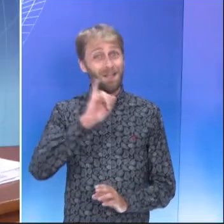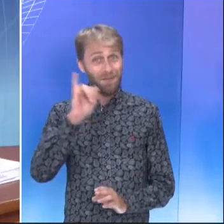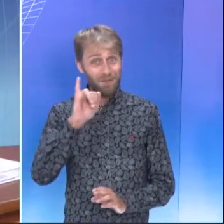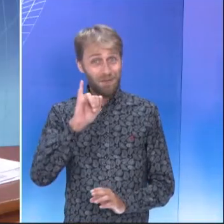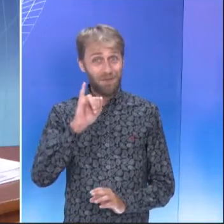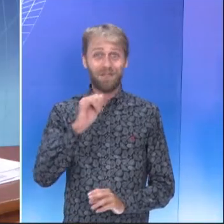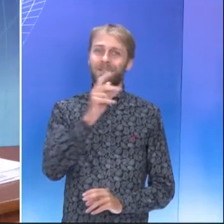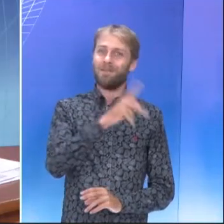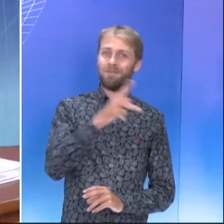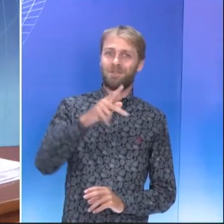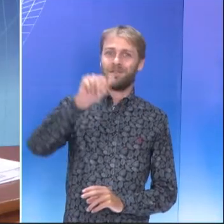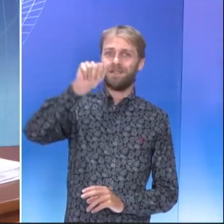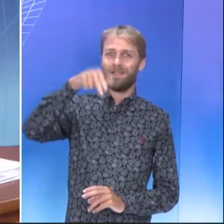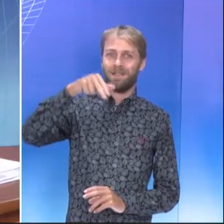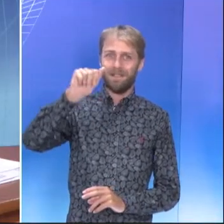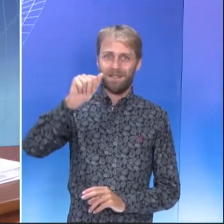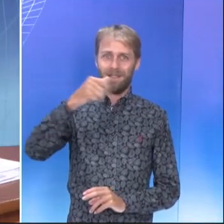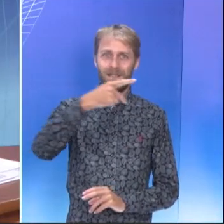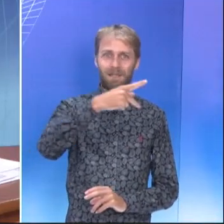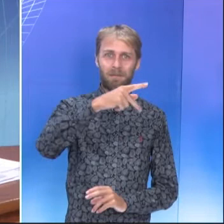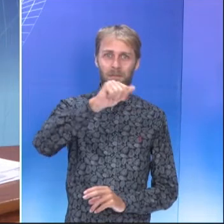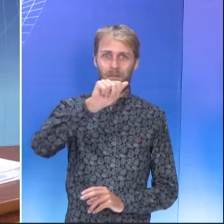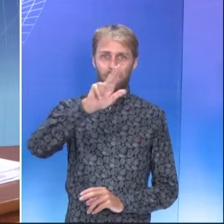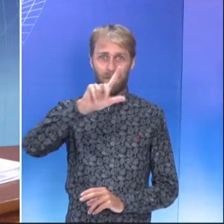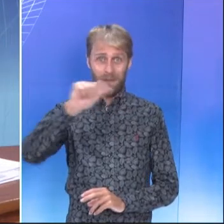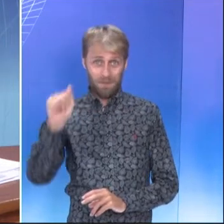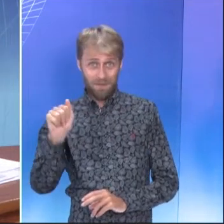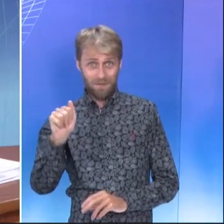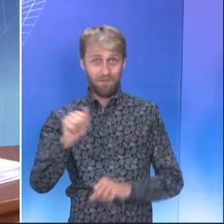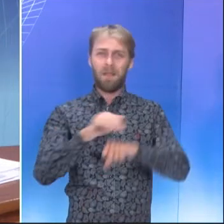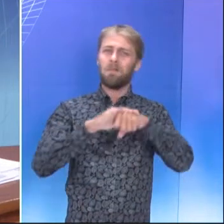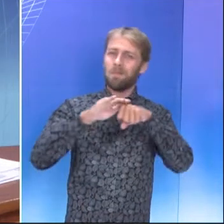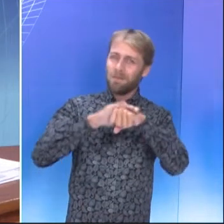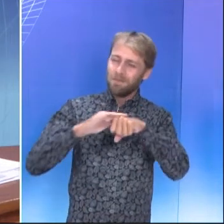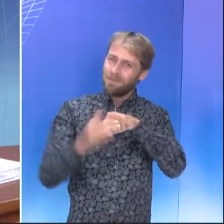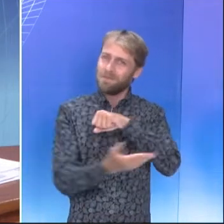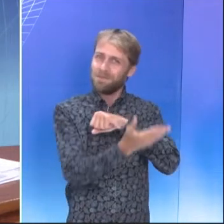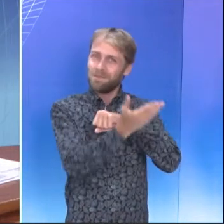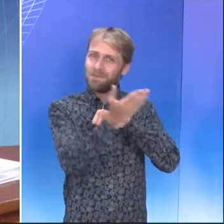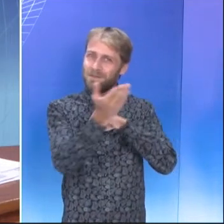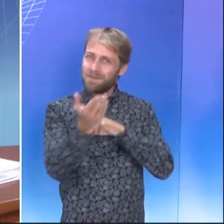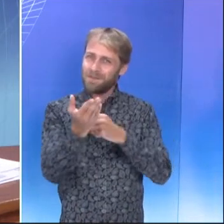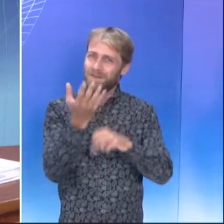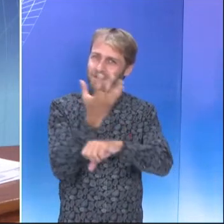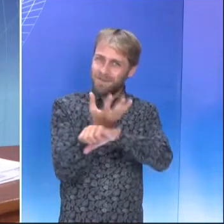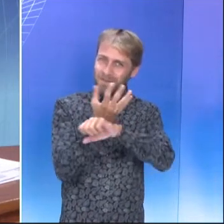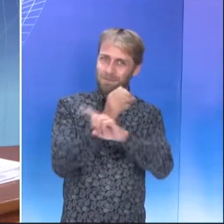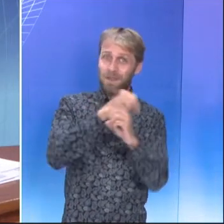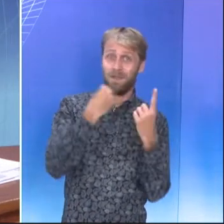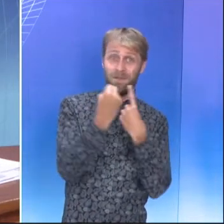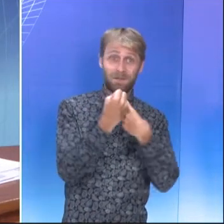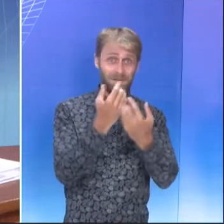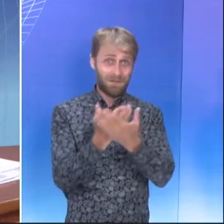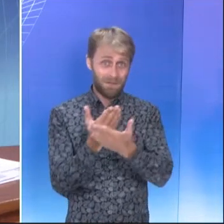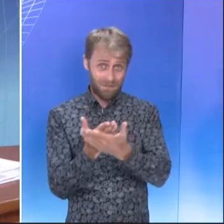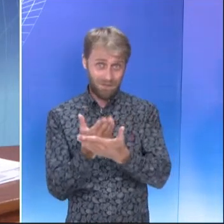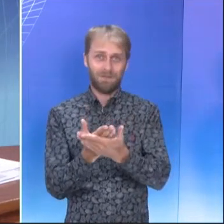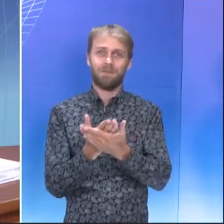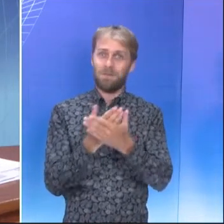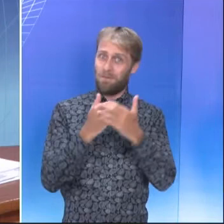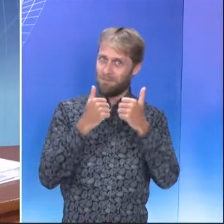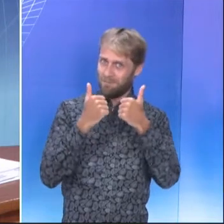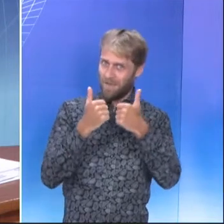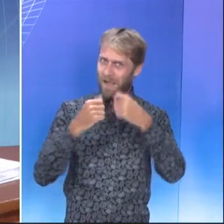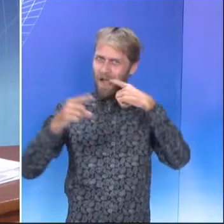Olá, eu sou a professora Ana Paula, estou aqui para conversar um pouquinho com vocês sobre a disciplina de Sociologia. A gente